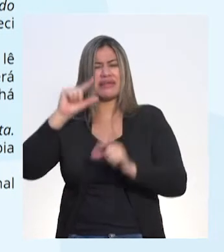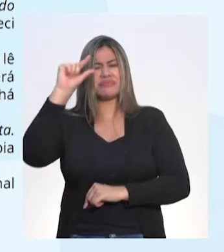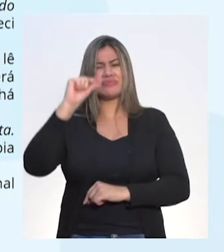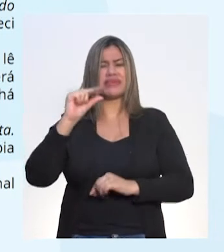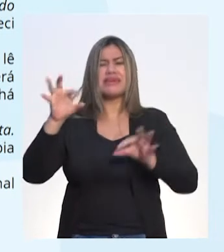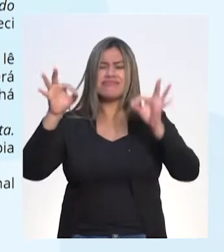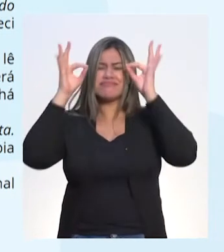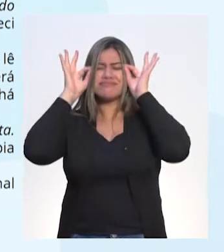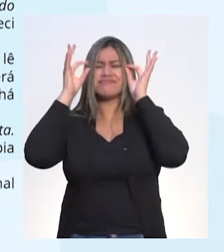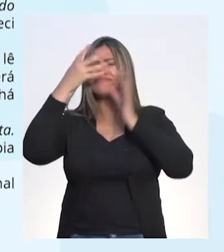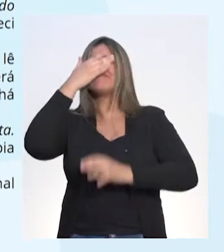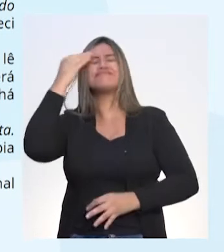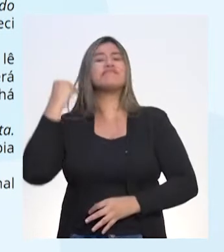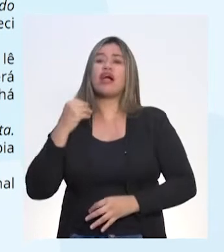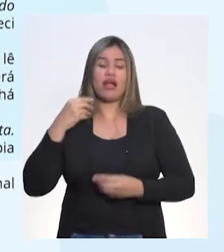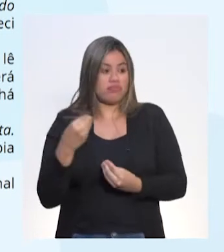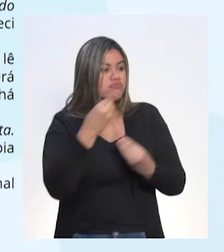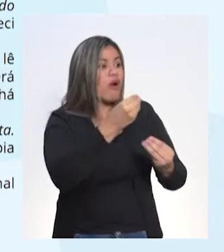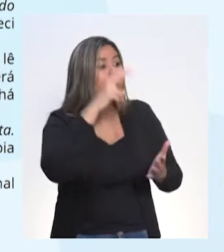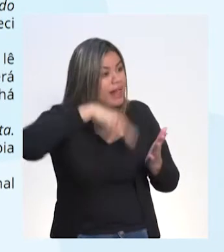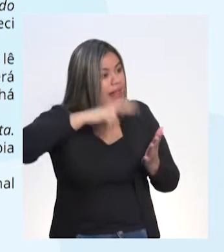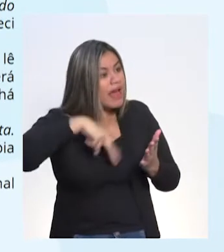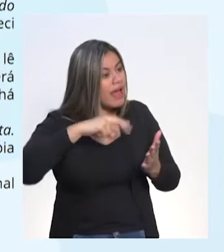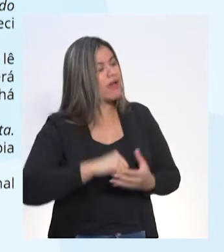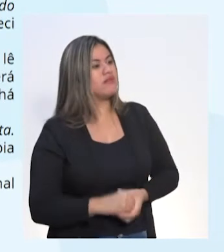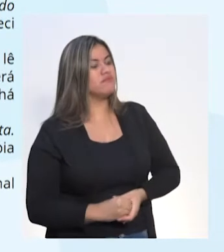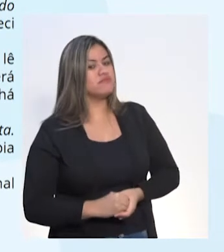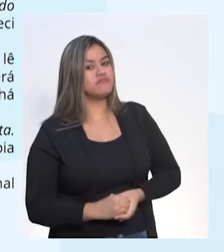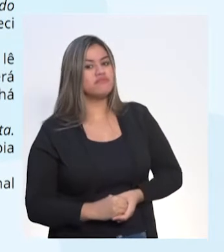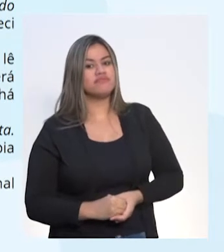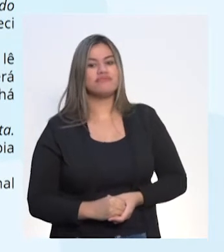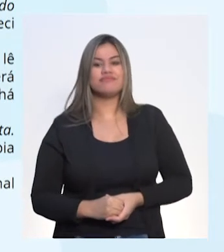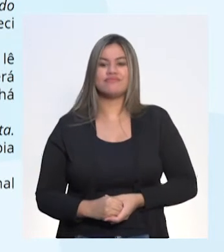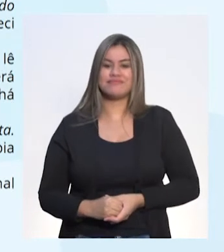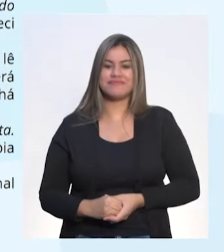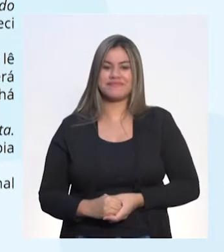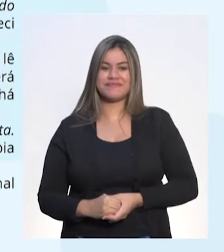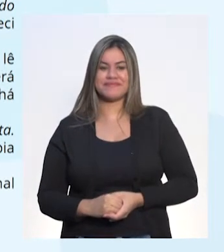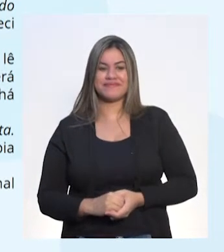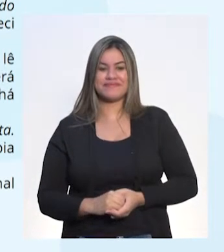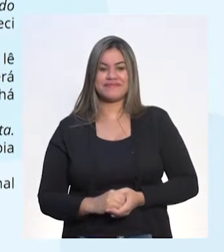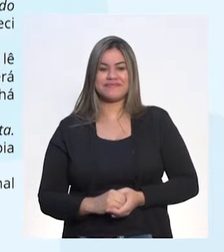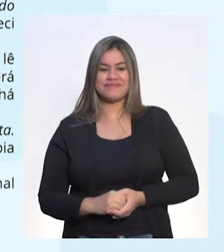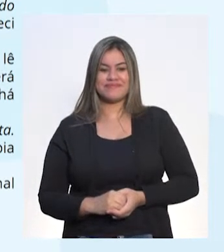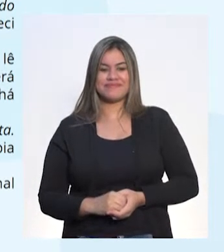esqueci os óculos. Lê você, toma. Estende o papel para Suzana.